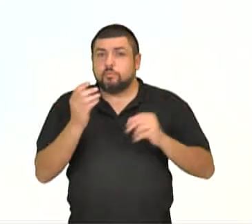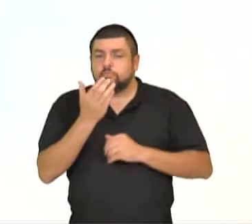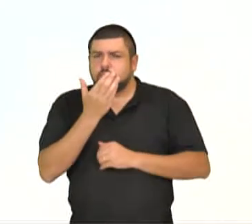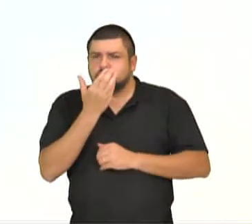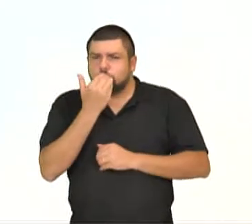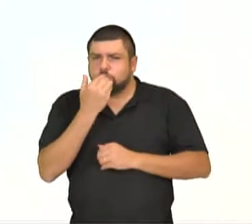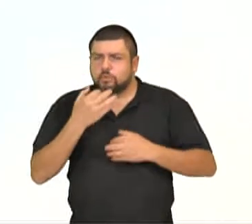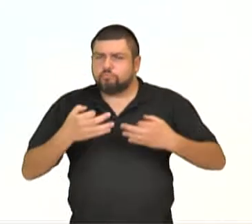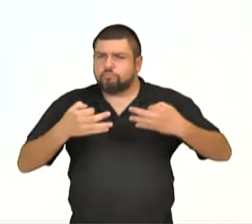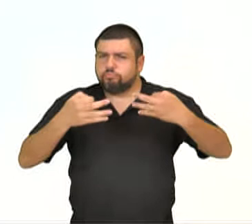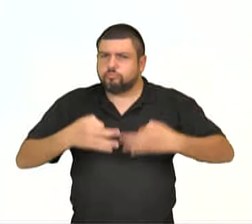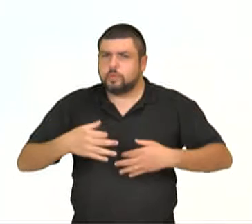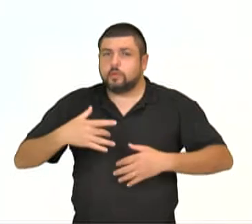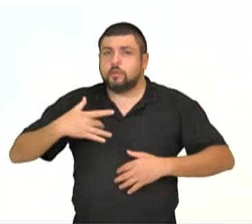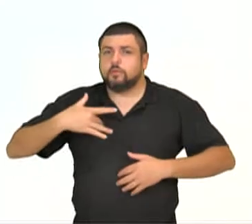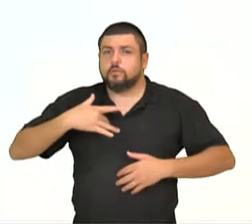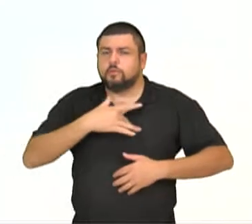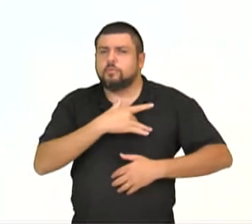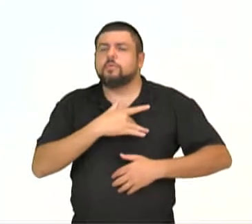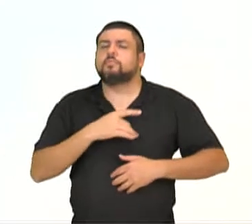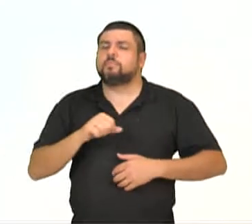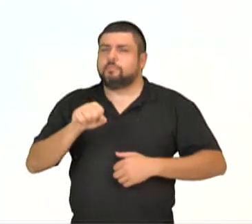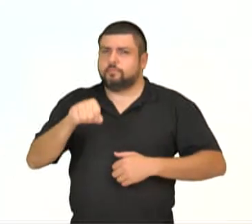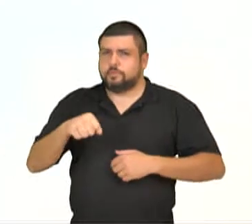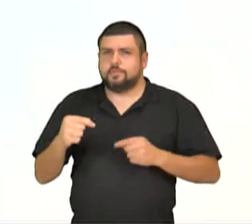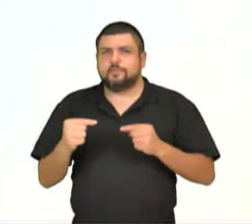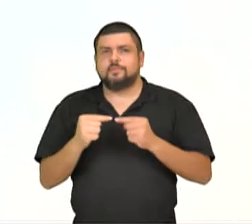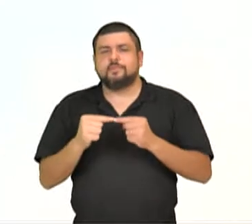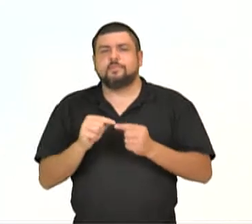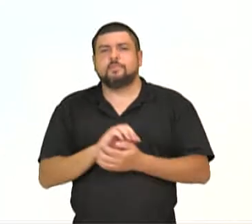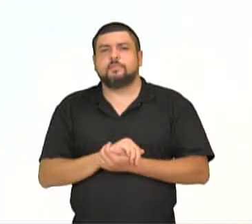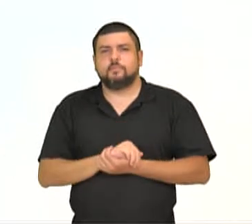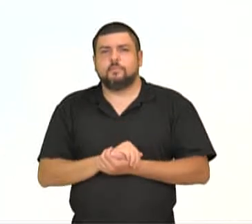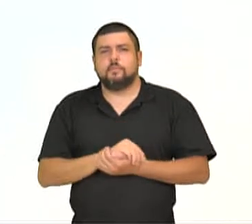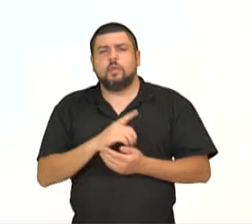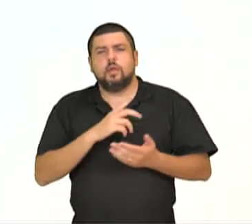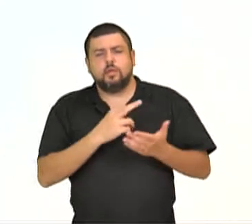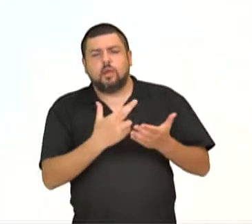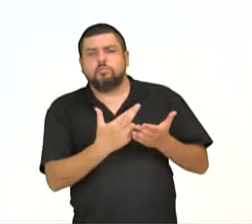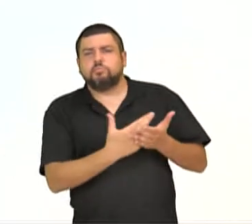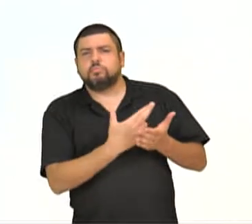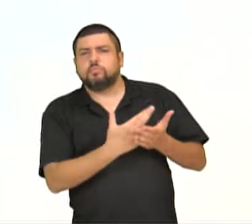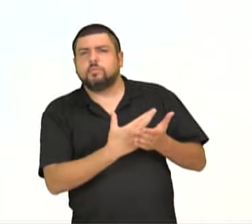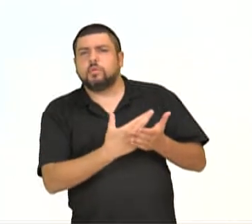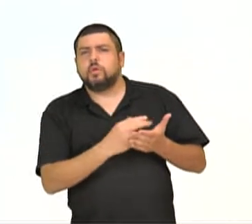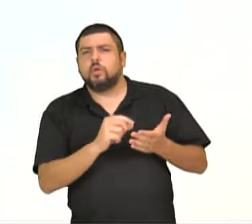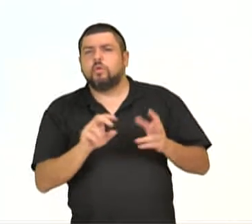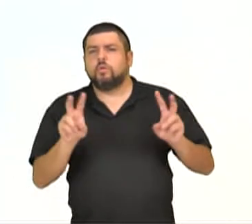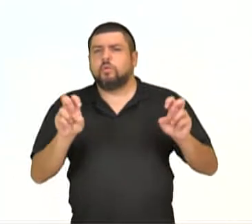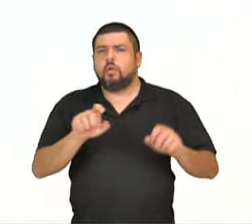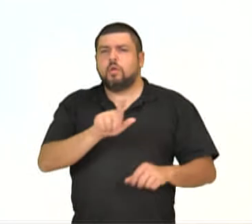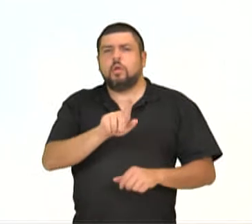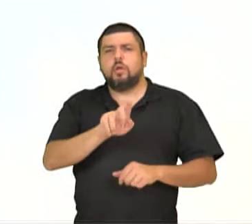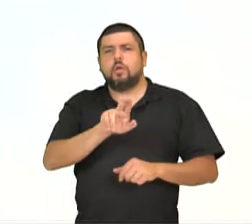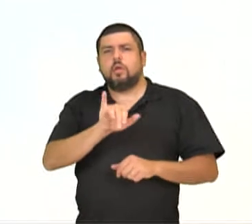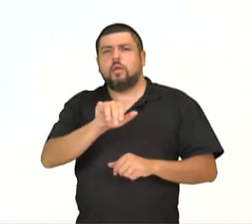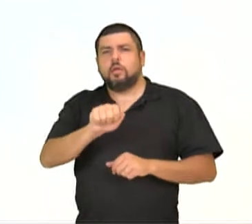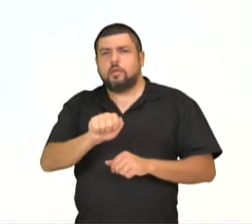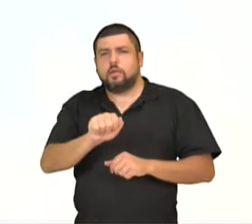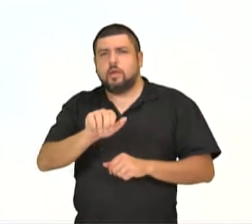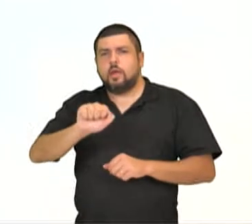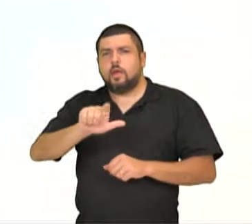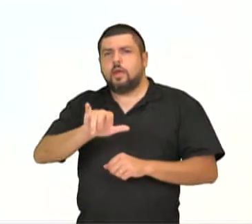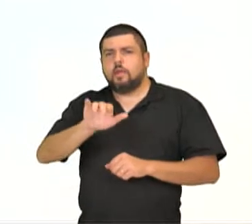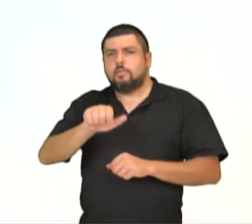esses são dois alimentos que combinam. Segundo o Guia Alimentar para a População Brasileira, uma publicação do Ministério da